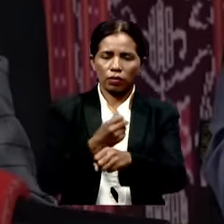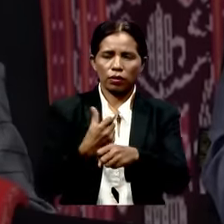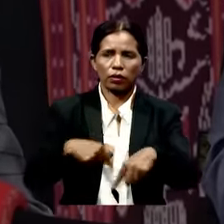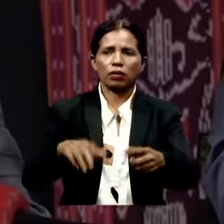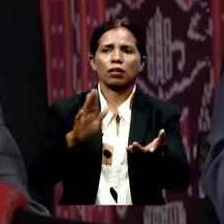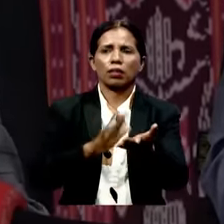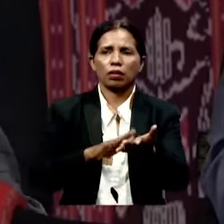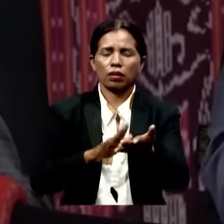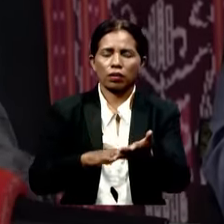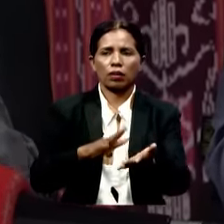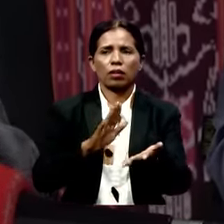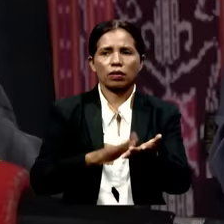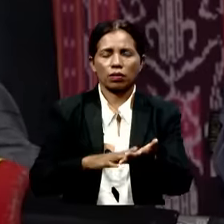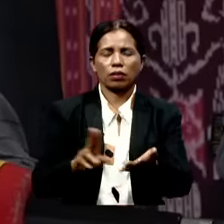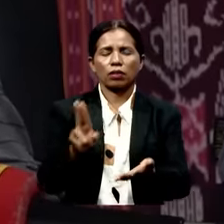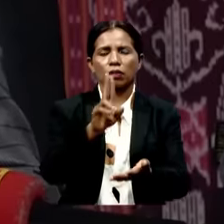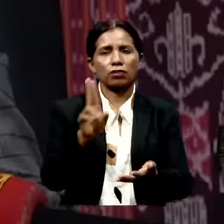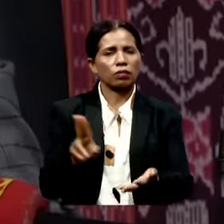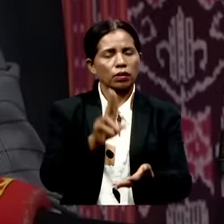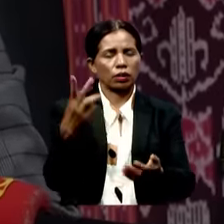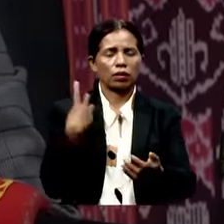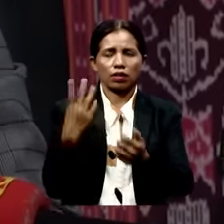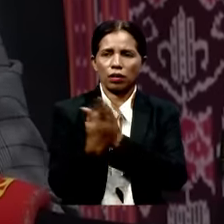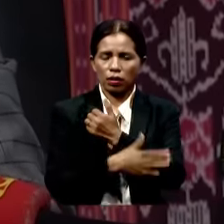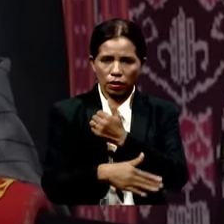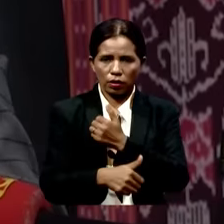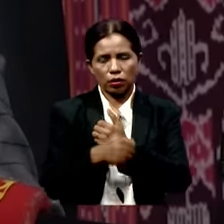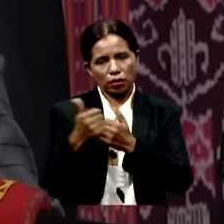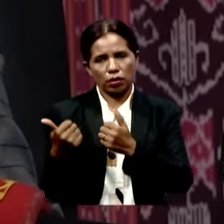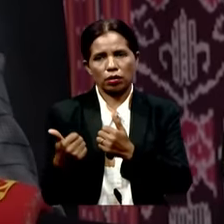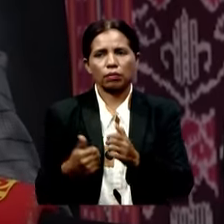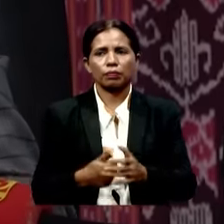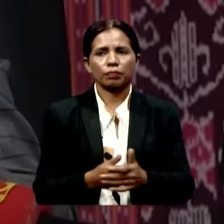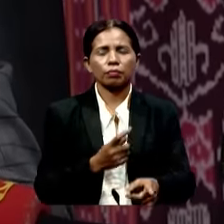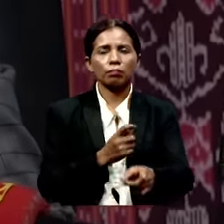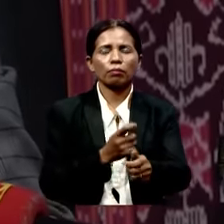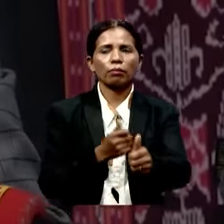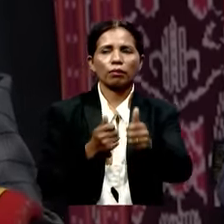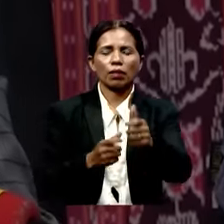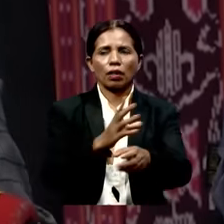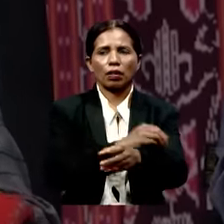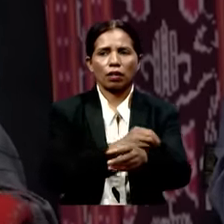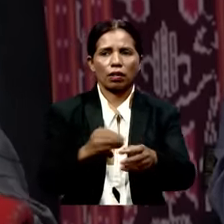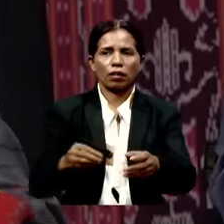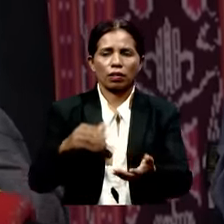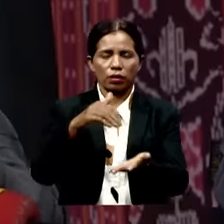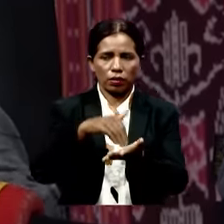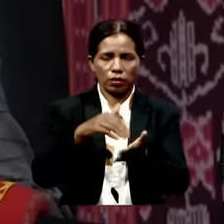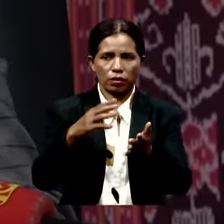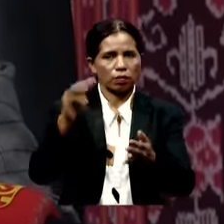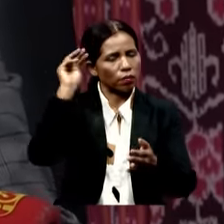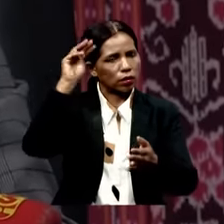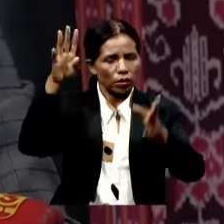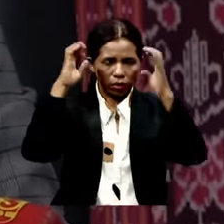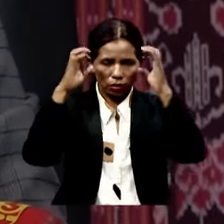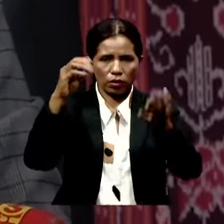ia ensino superior sira reta ne railaran e balu mos sira tuir bacharelato acadêmico ne bemak ministério de